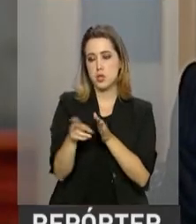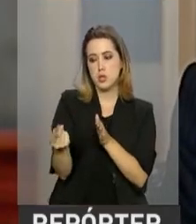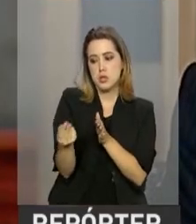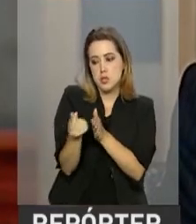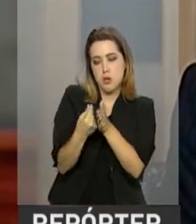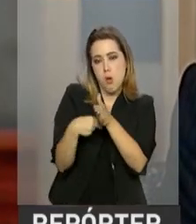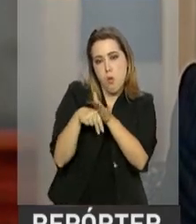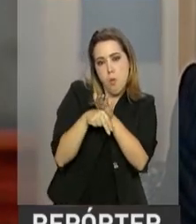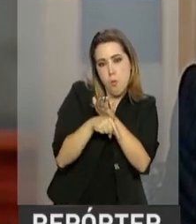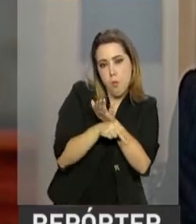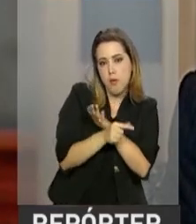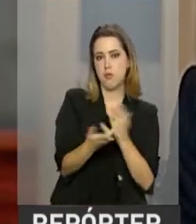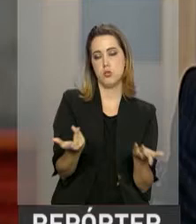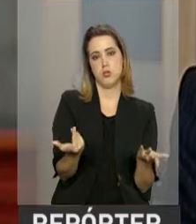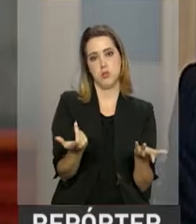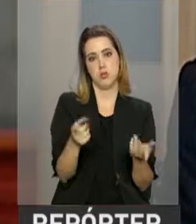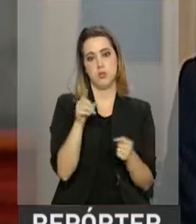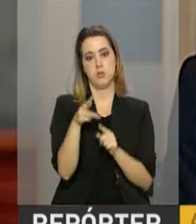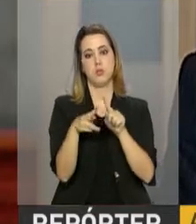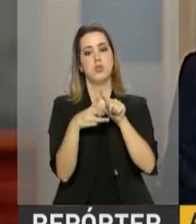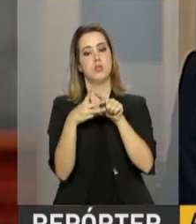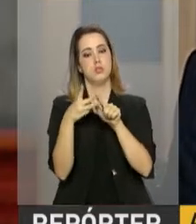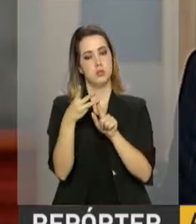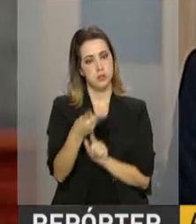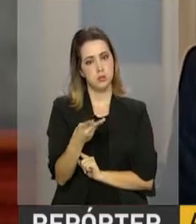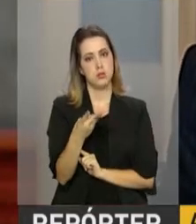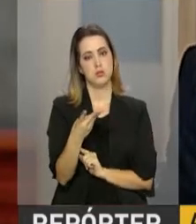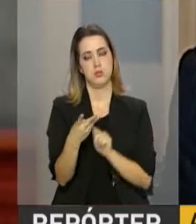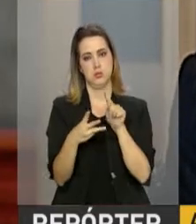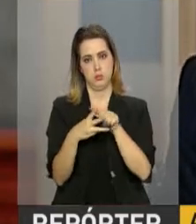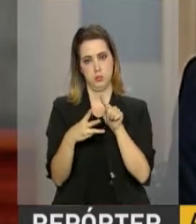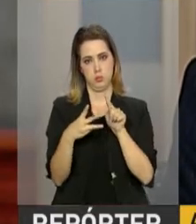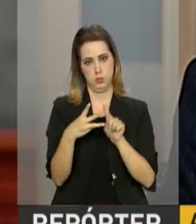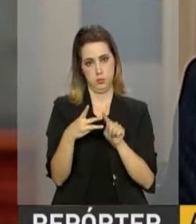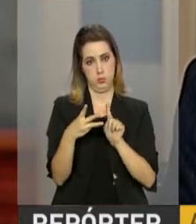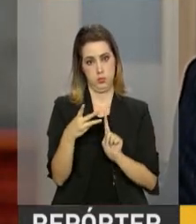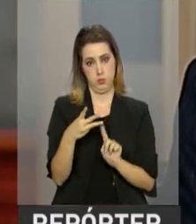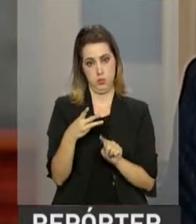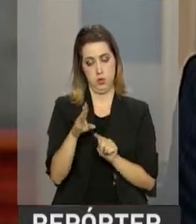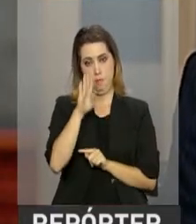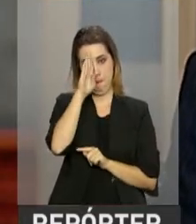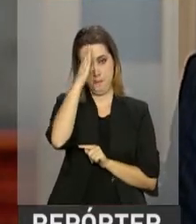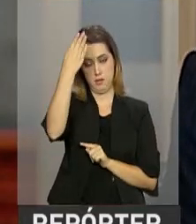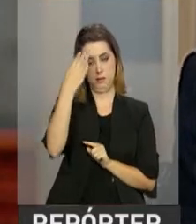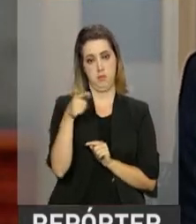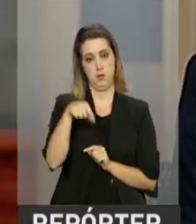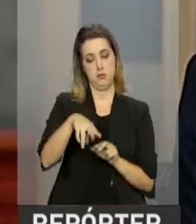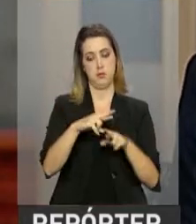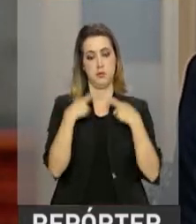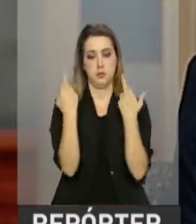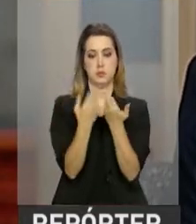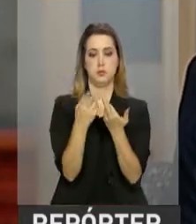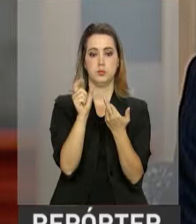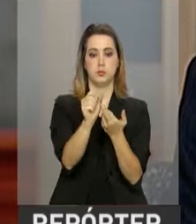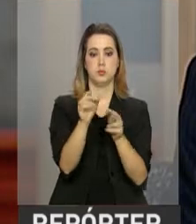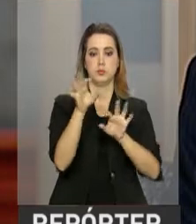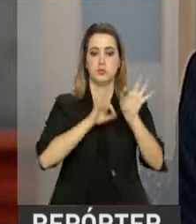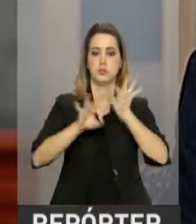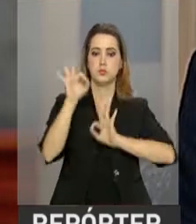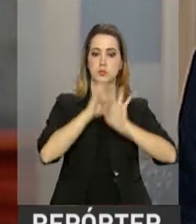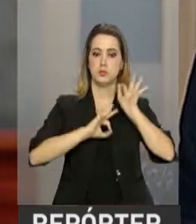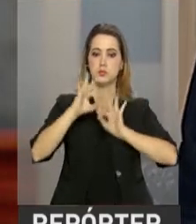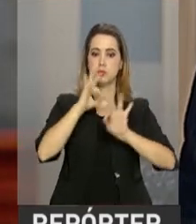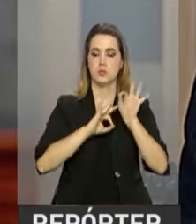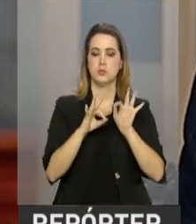São 3 pontos, os 3 eixos principais dessa reunião que foi organizada